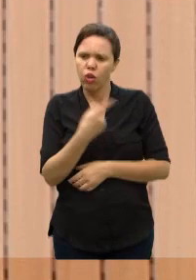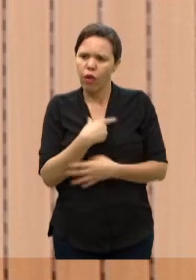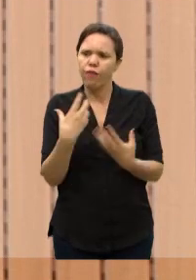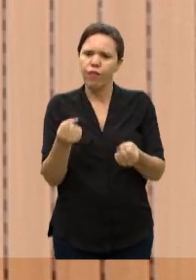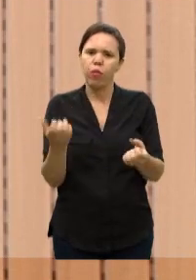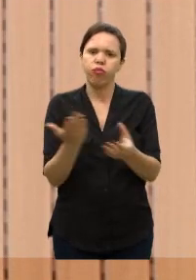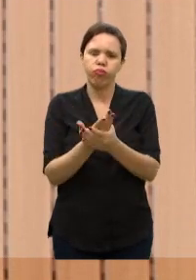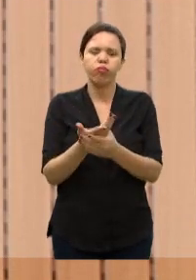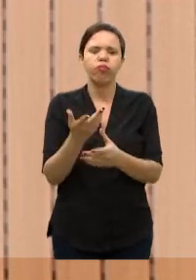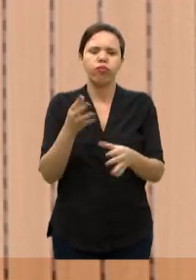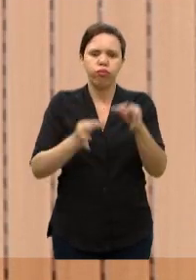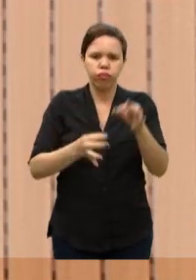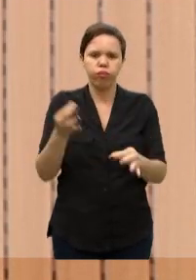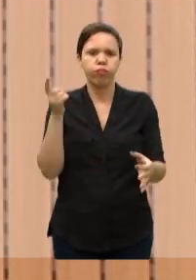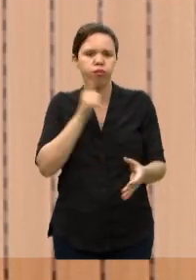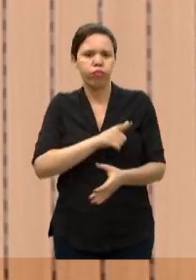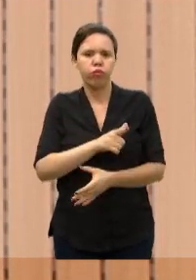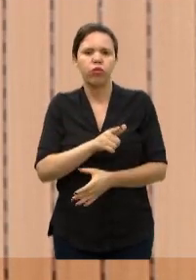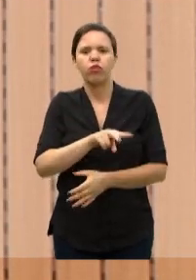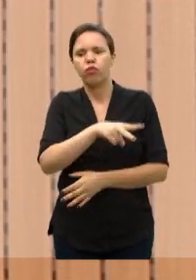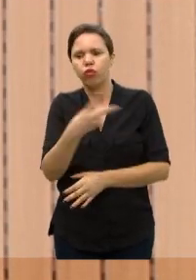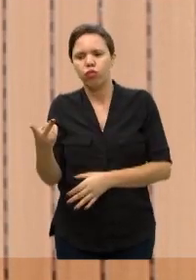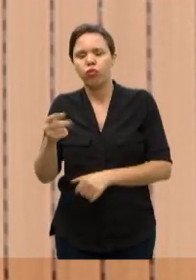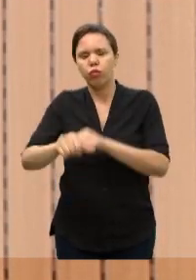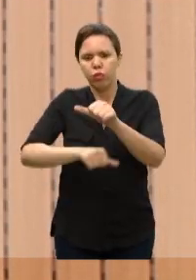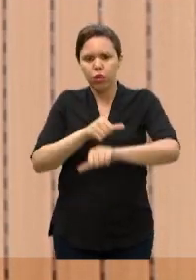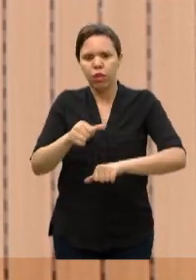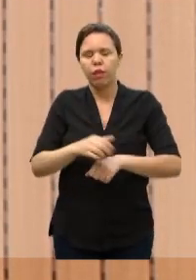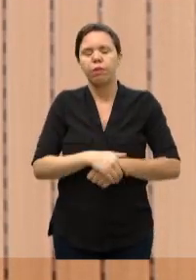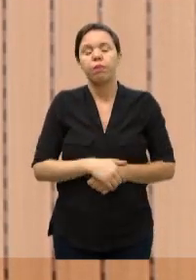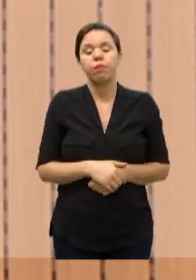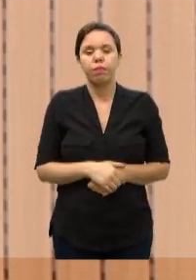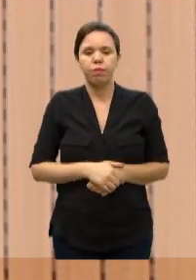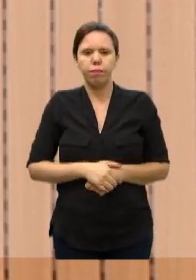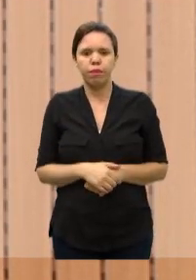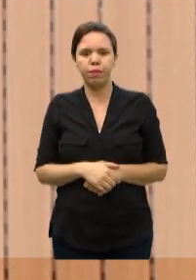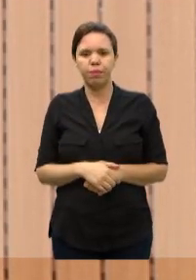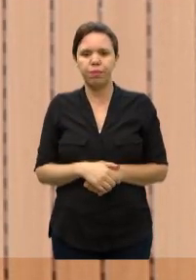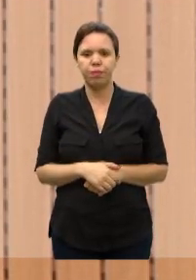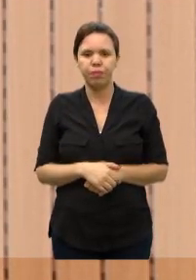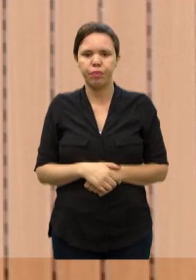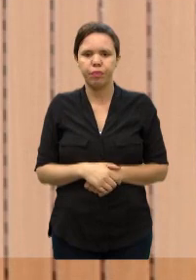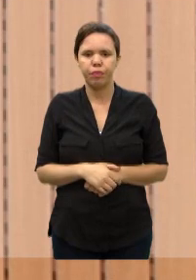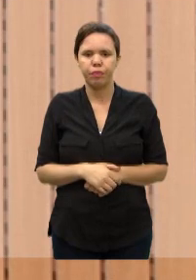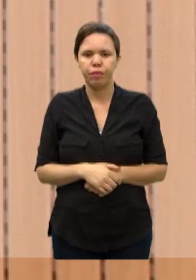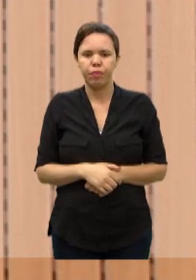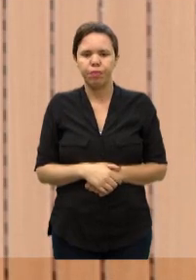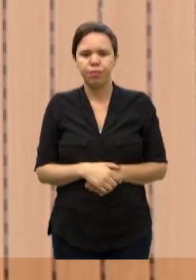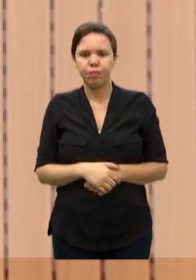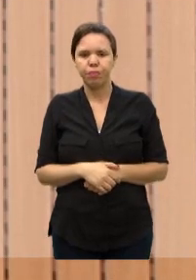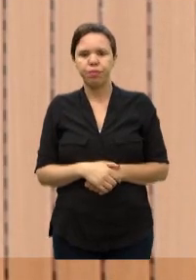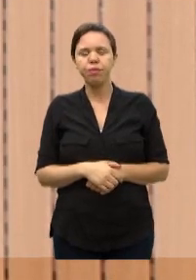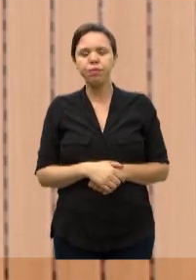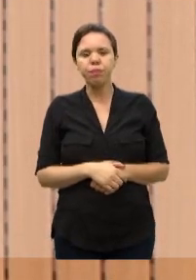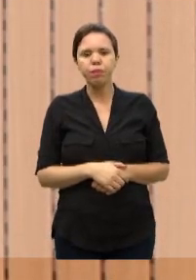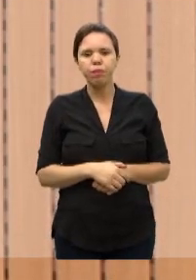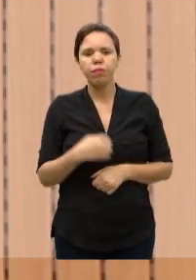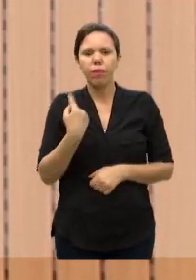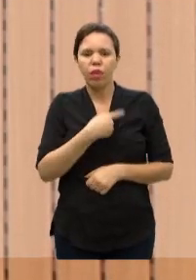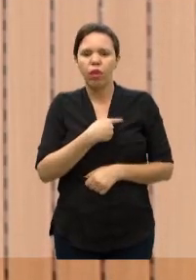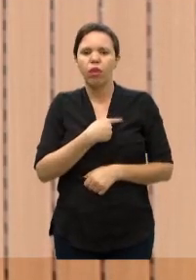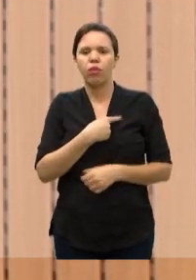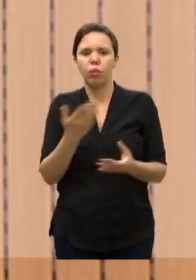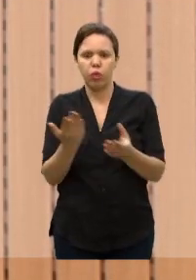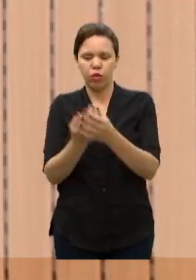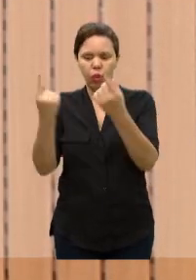justiça e conseguimos reverter isso. Na nossa peça que entramos contra a